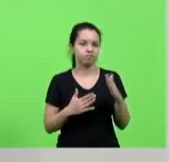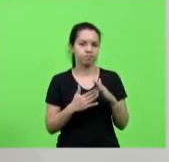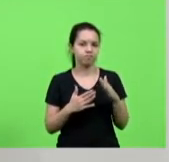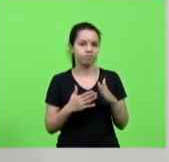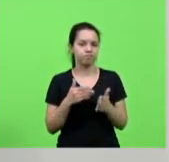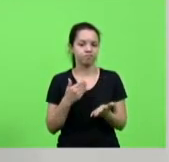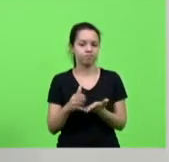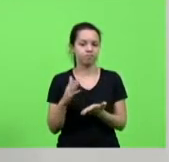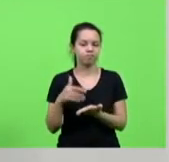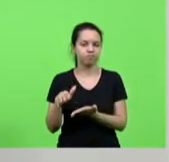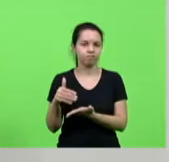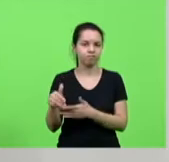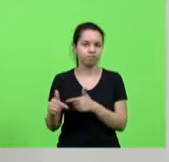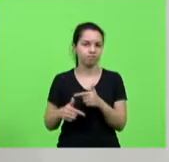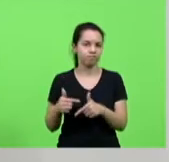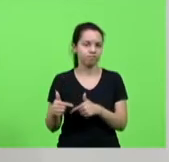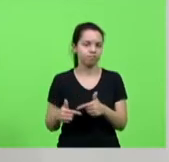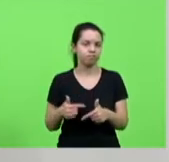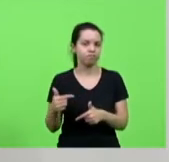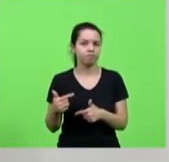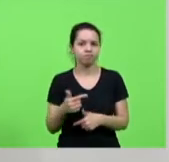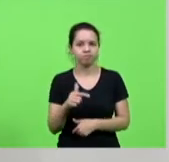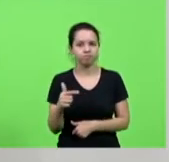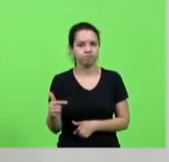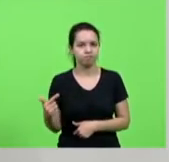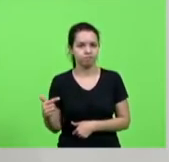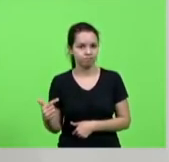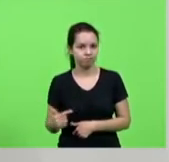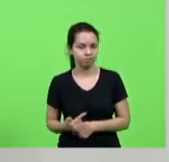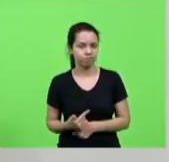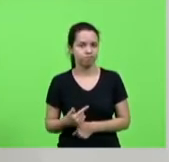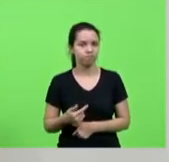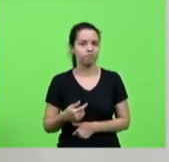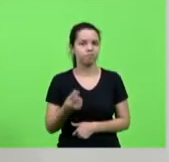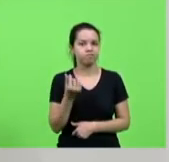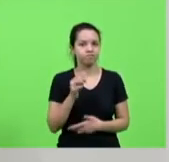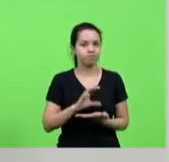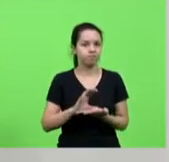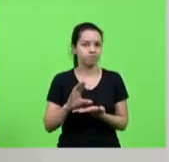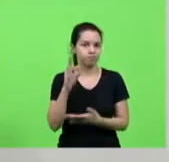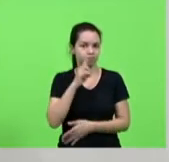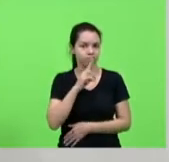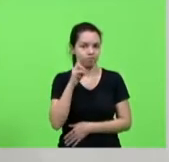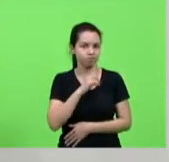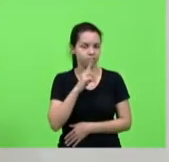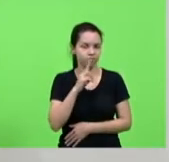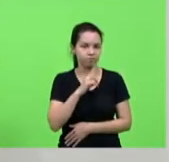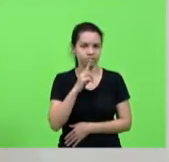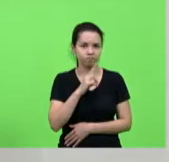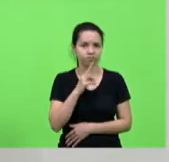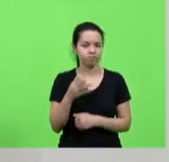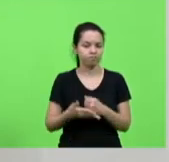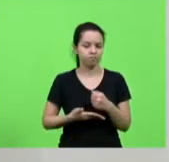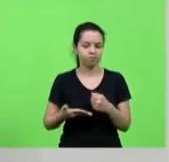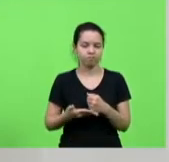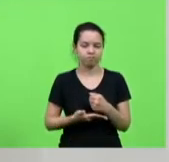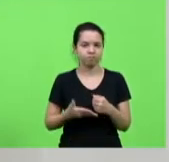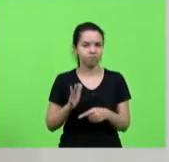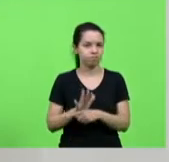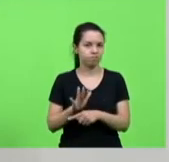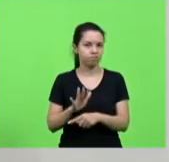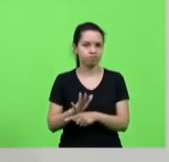auxílio emergencial que não supre nem a metade das necessidades das pessoas mais carentes. Quer